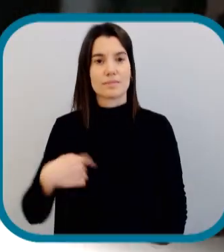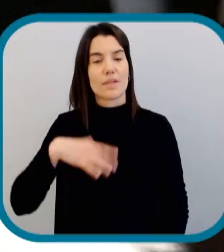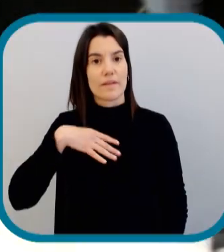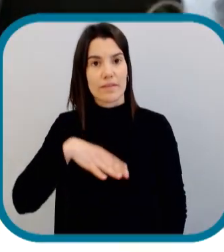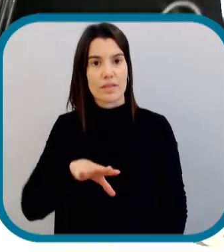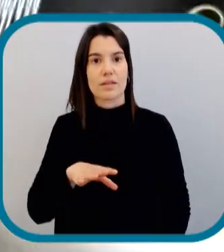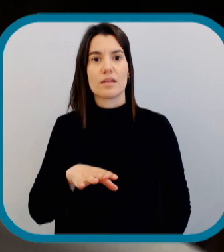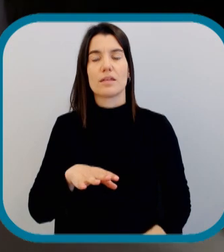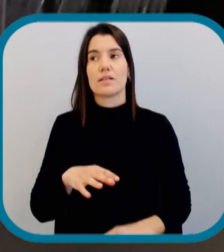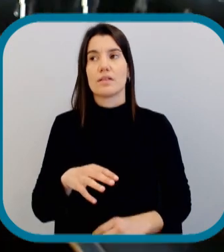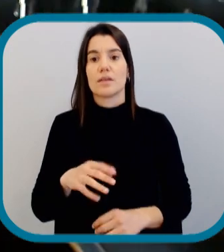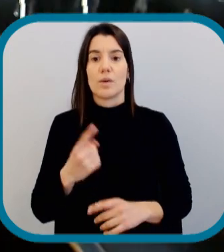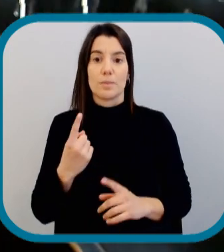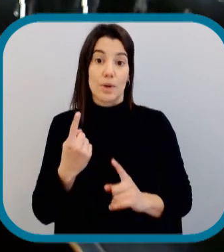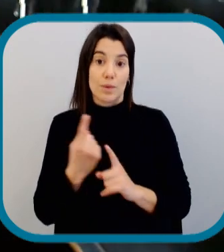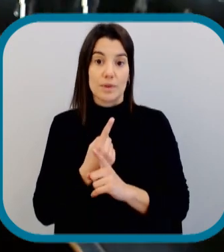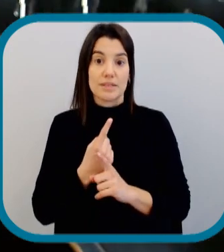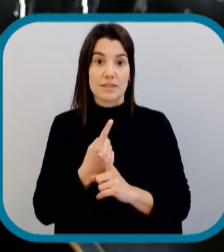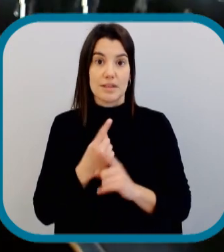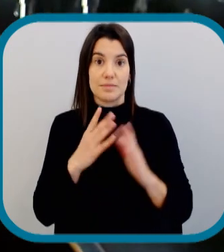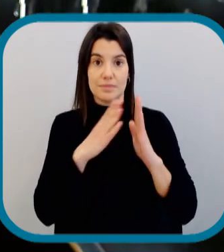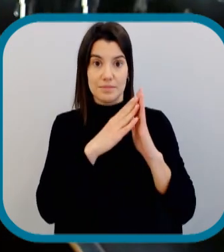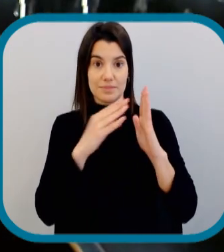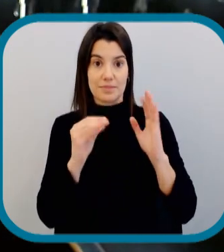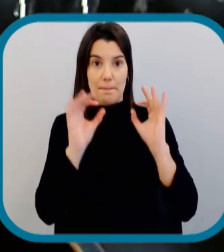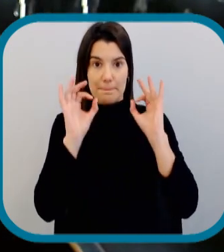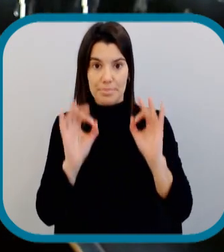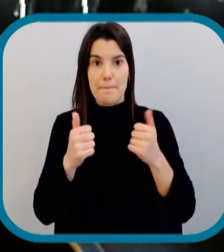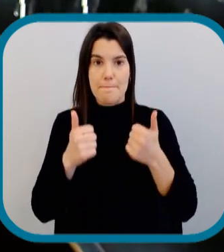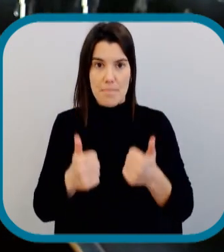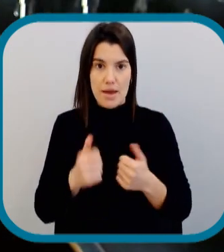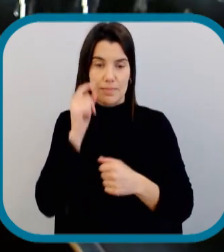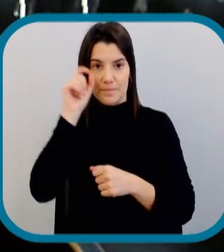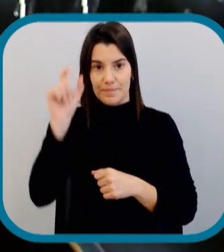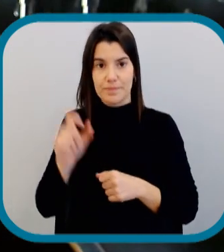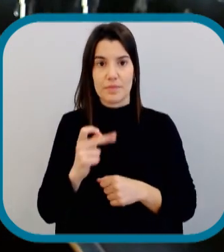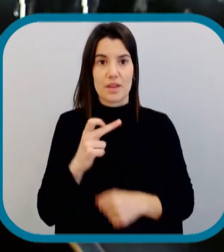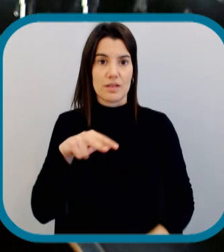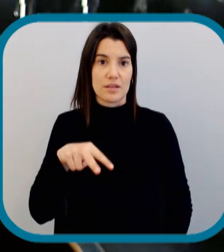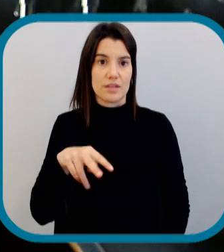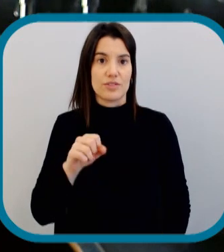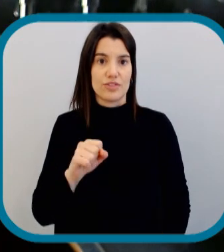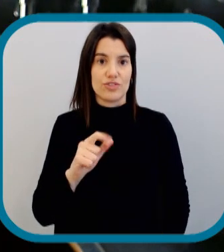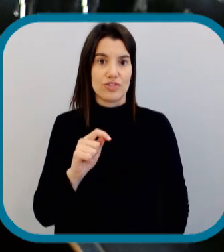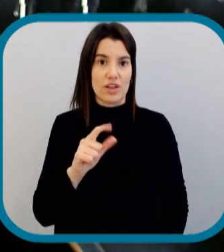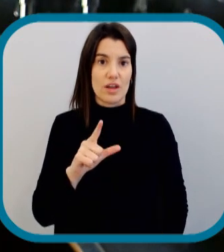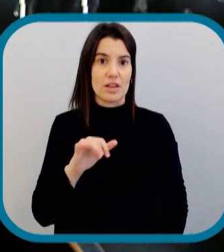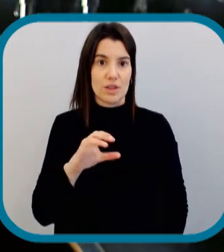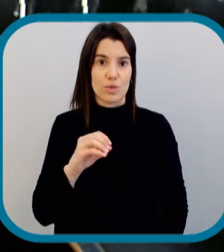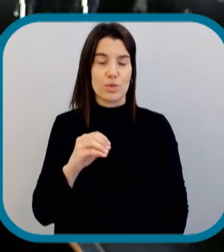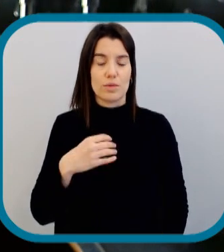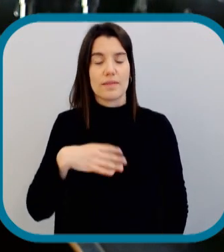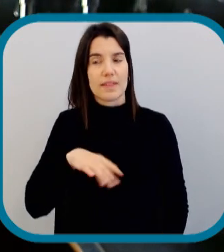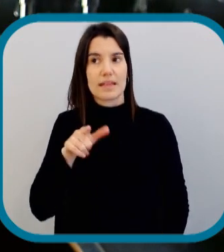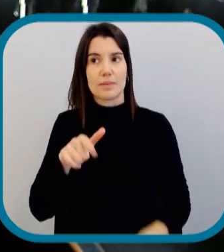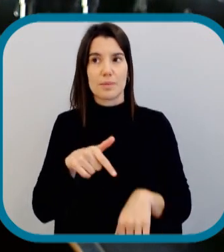Queríamos uma coisa que representasse bem o angélico. Sabíamos que